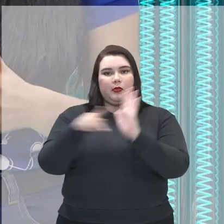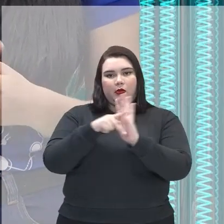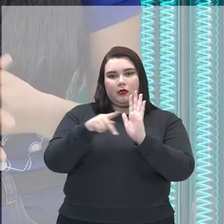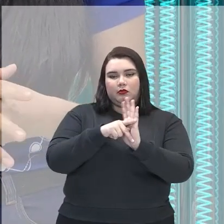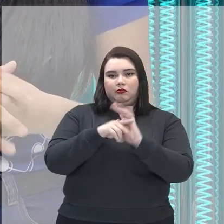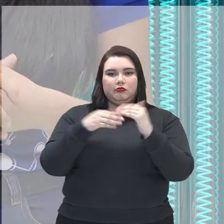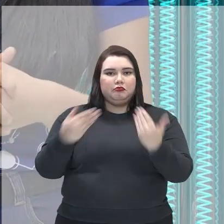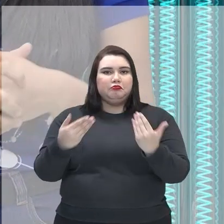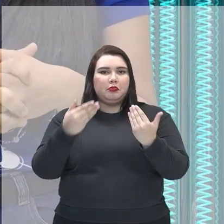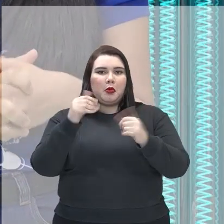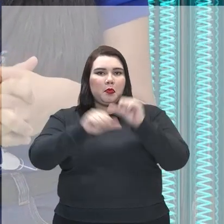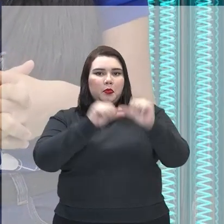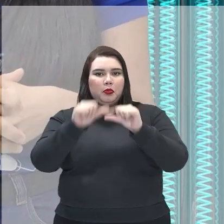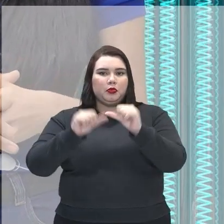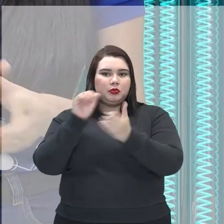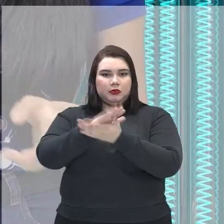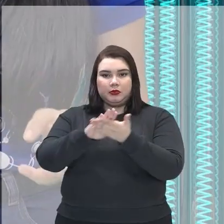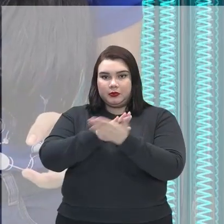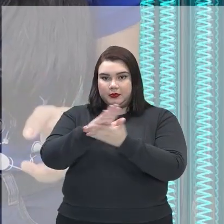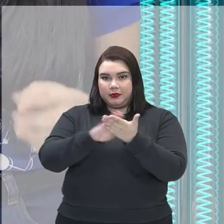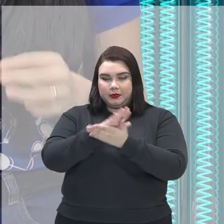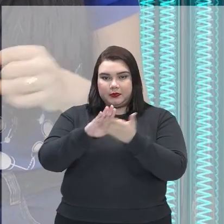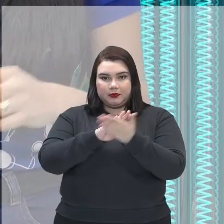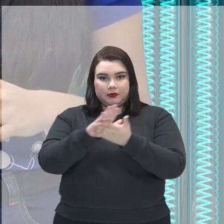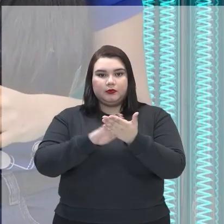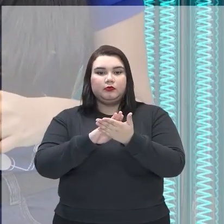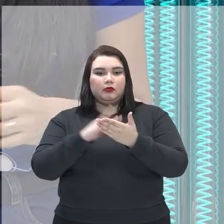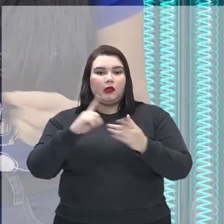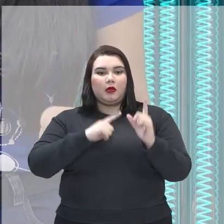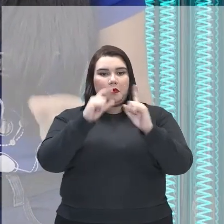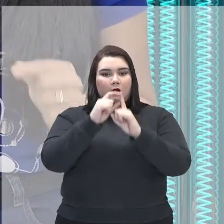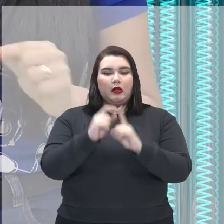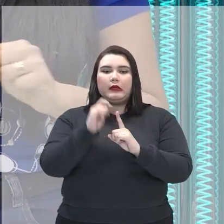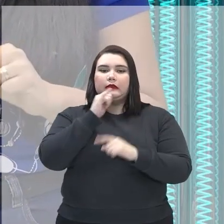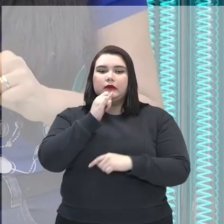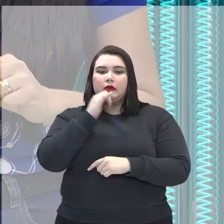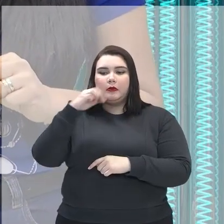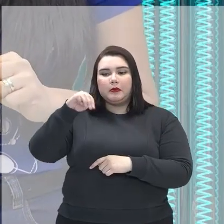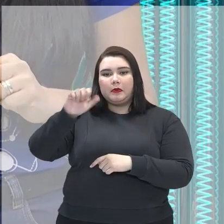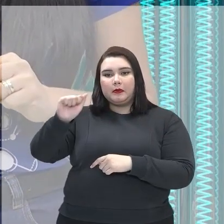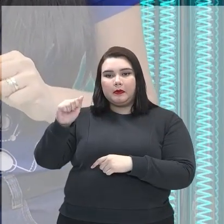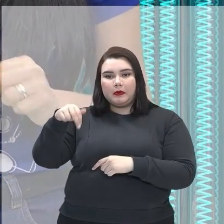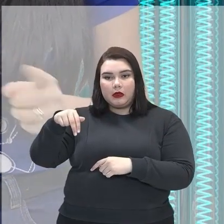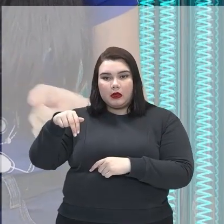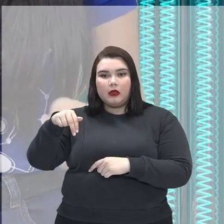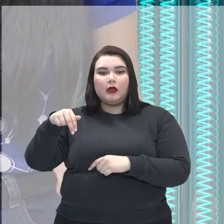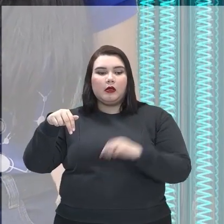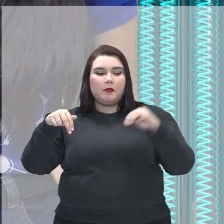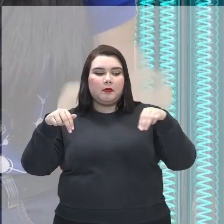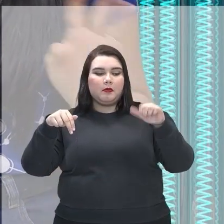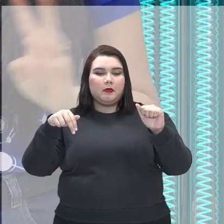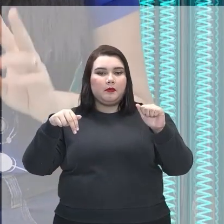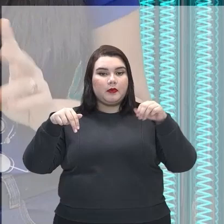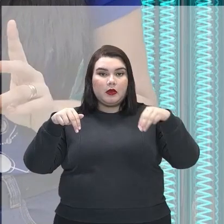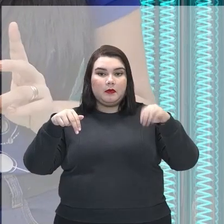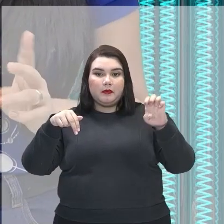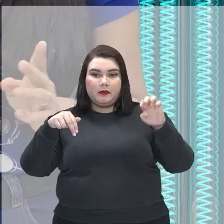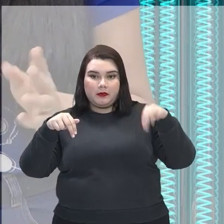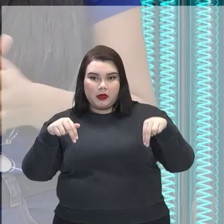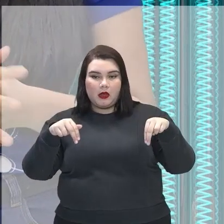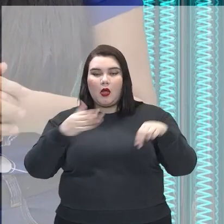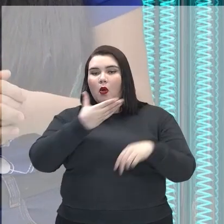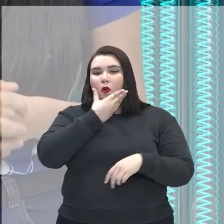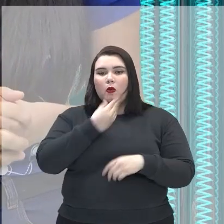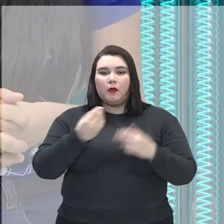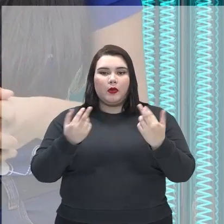não recebe alteração, tem essa palavra. Man, man, com A e com E, né? Significa homem e homens. Essa